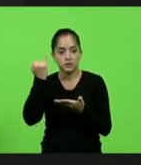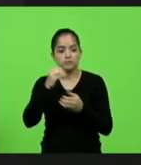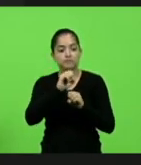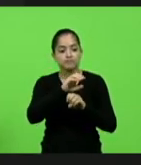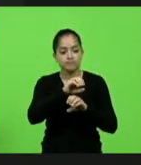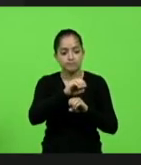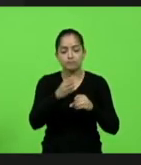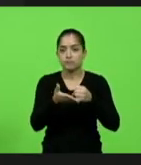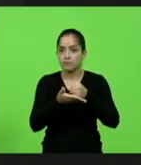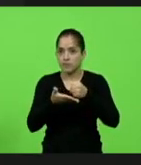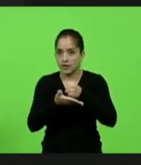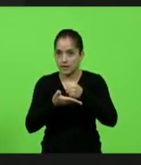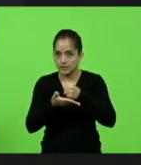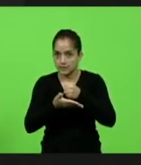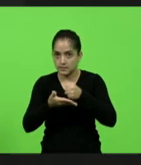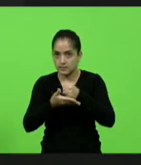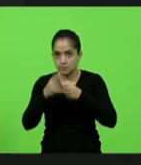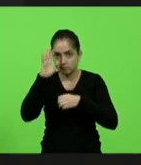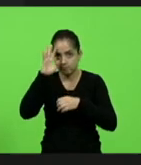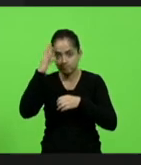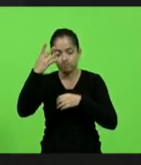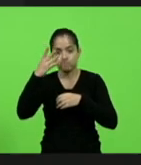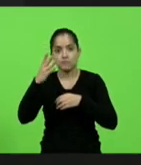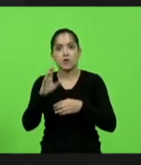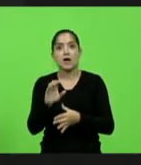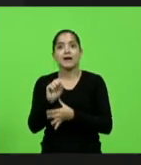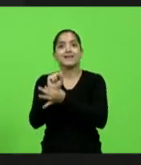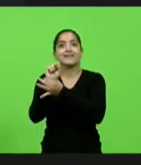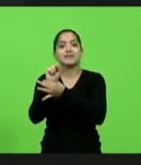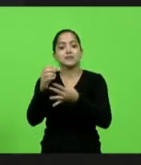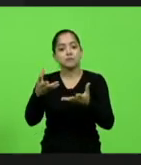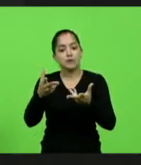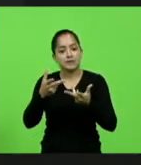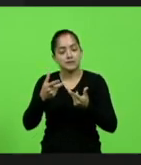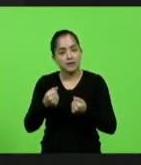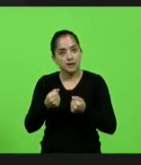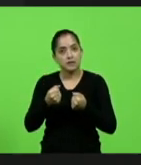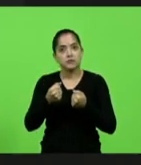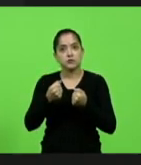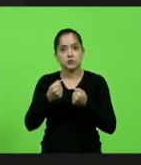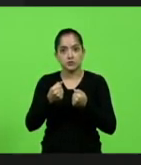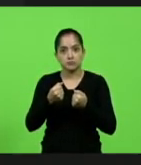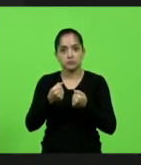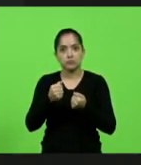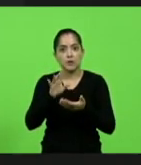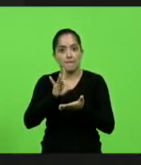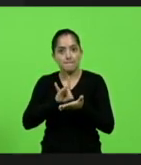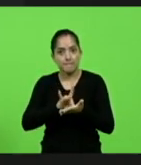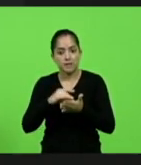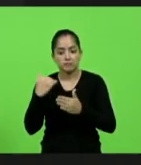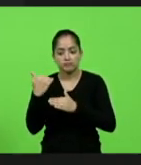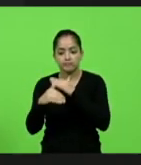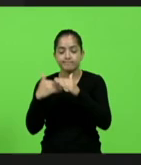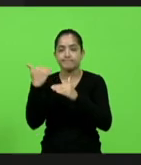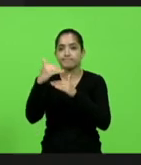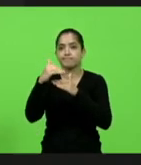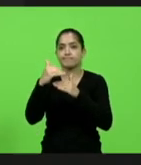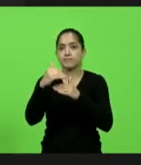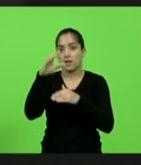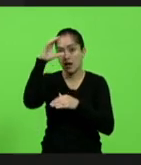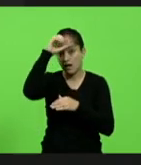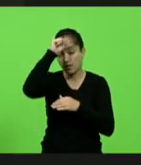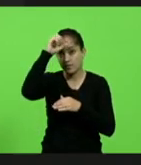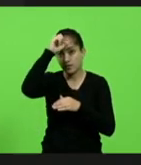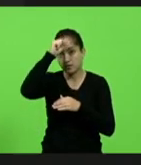de soluções que não consigam garantir a qualidade da educação, o pleno desenvolvimento e a efetiva aprendizagem para todas